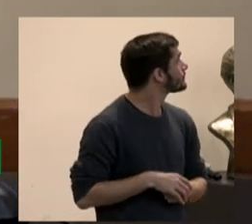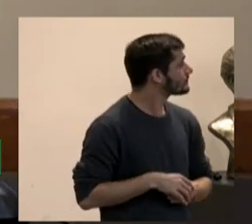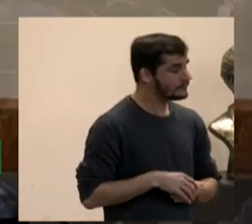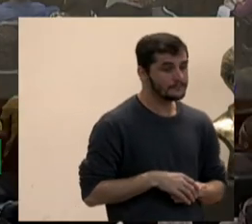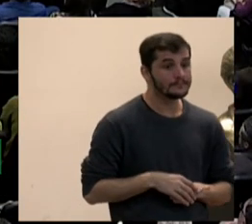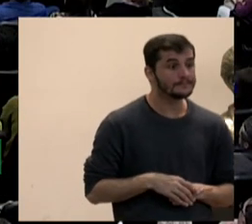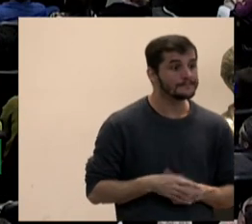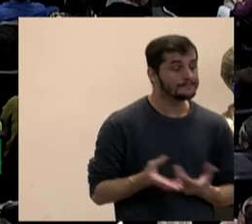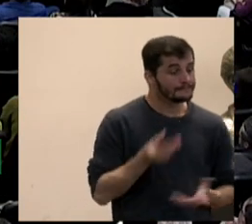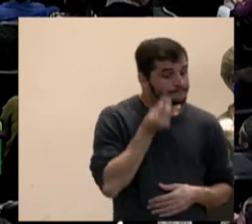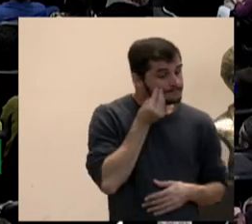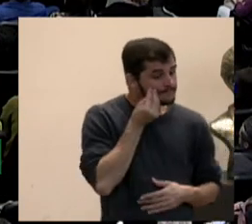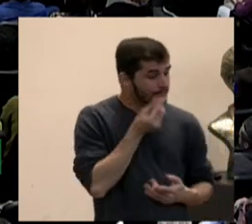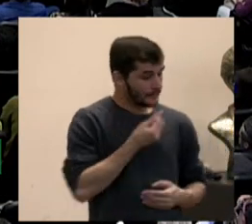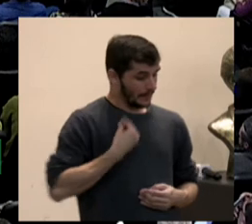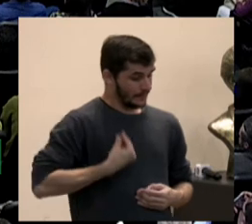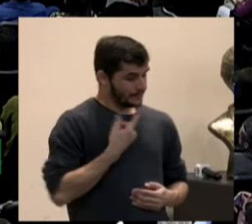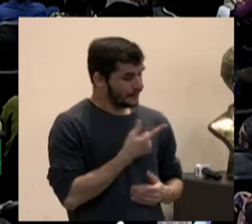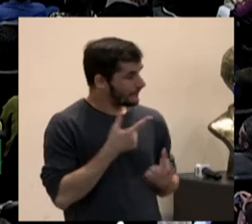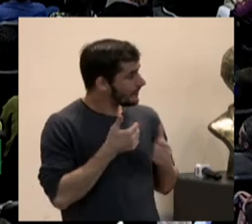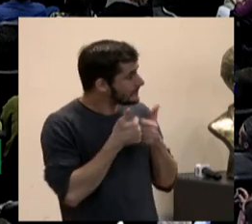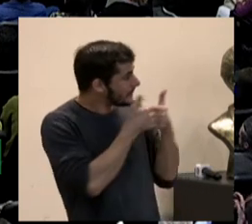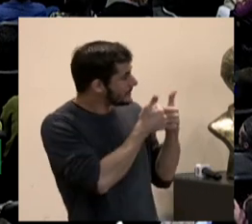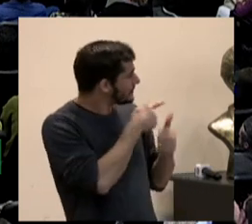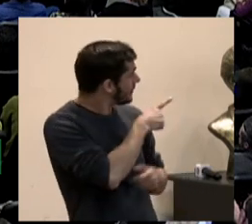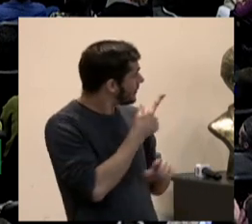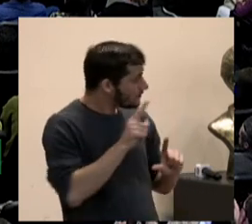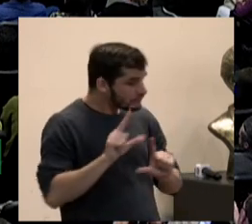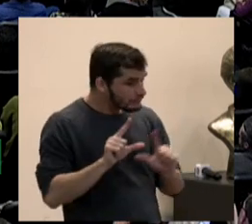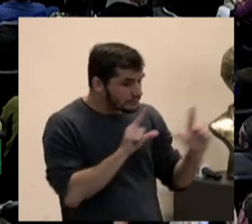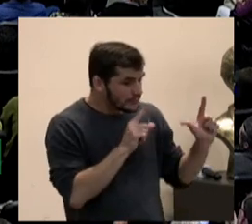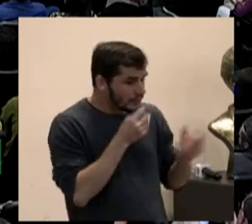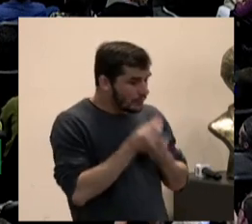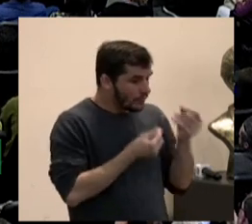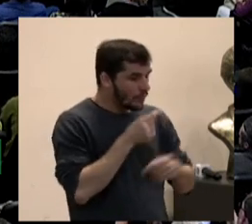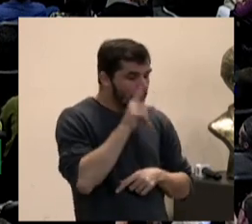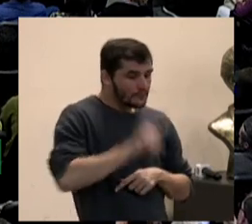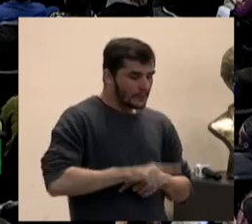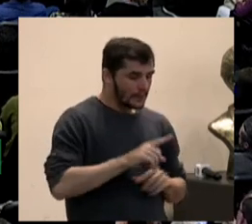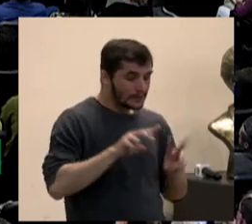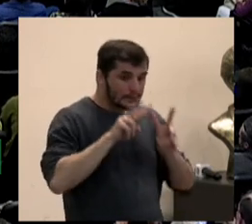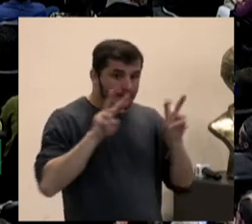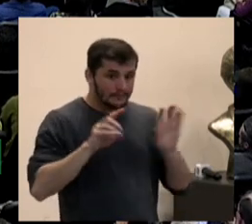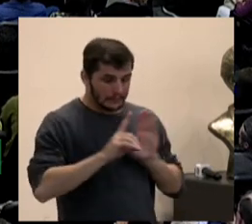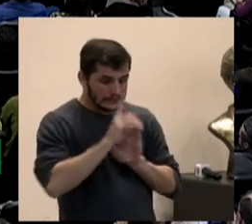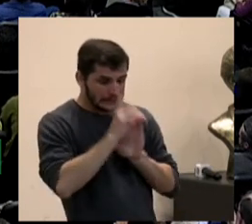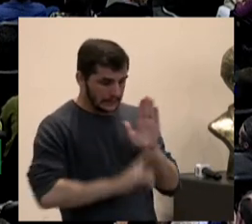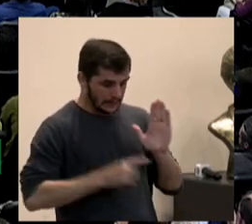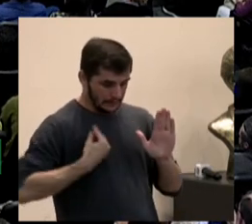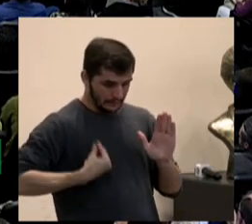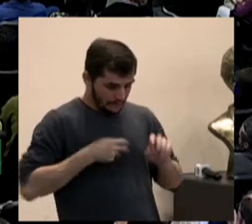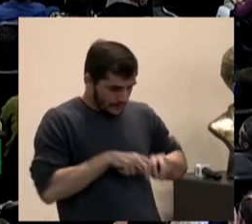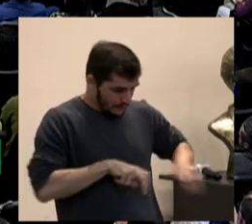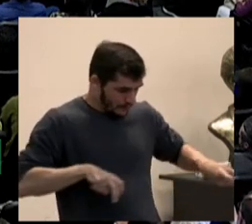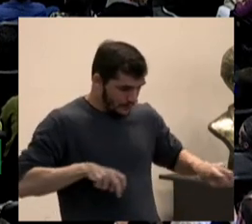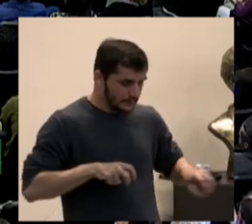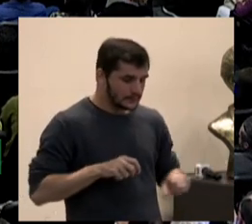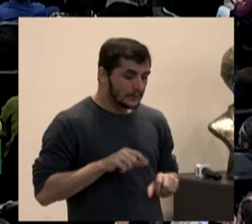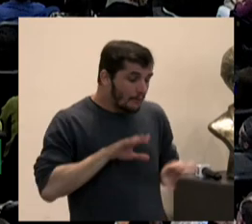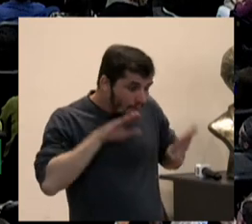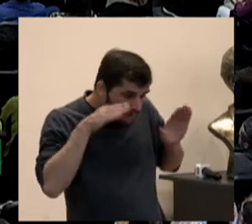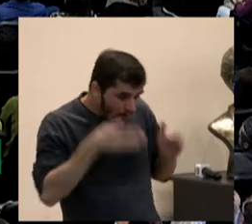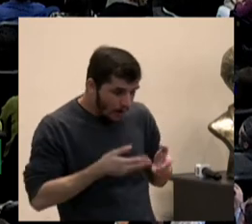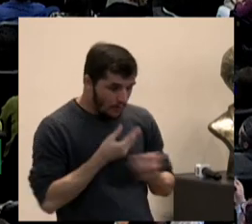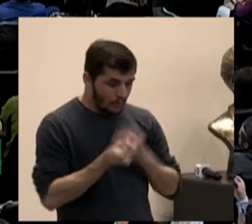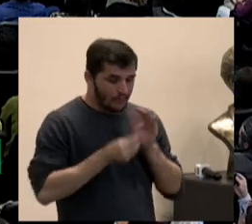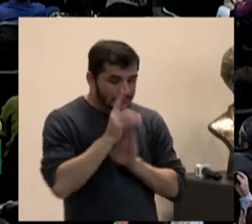Eu vou tentar aqui seguir um pouco desse itinerário, né, falando do direito, né, essa mesa que focaliza a questão do direito, trazendo esse